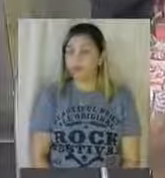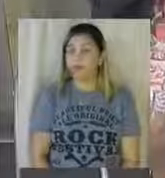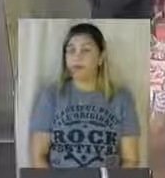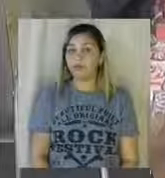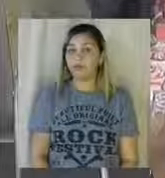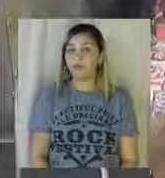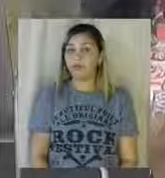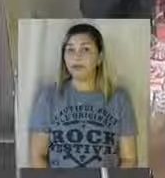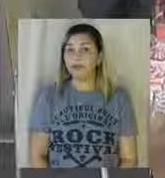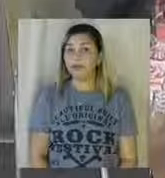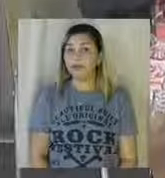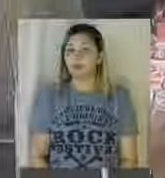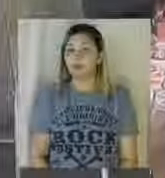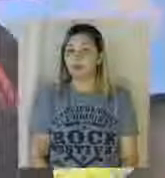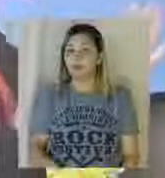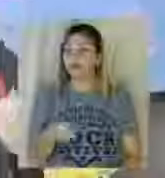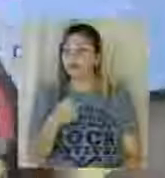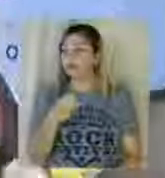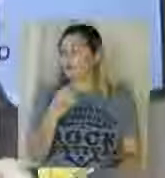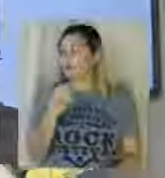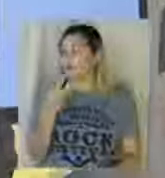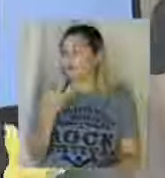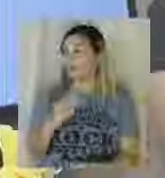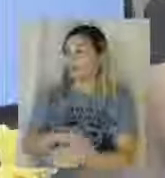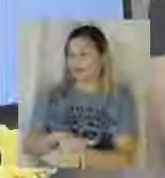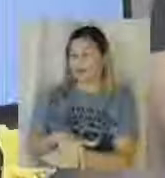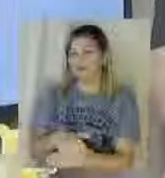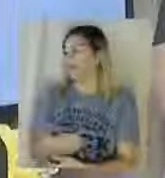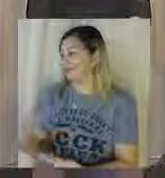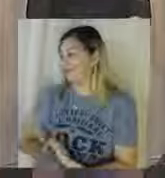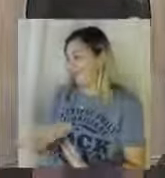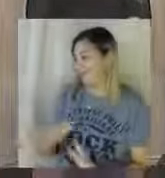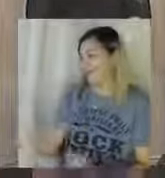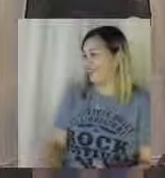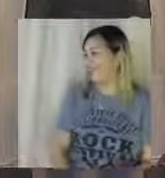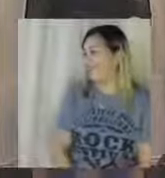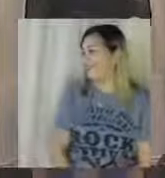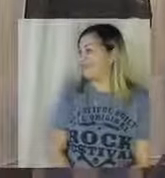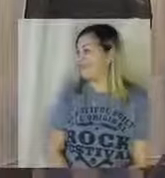Tranquilo. Boa noite, Catiane.